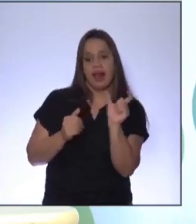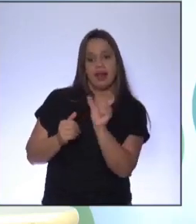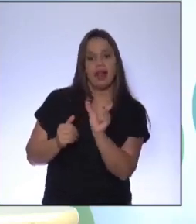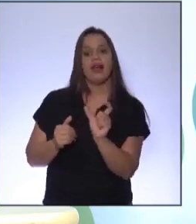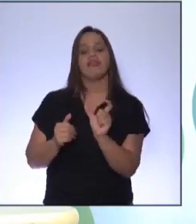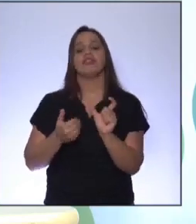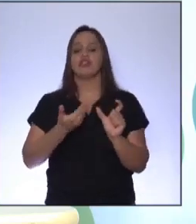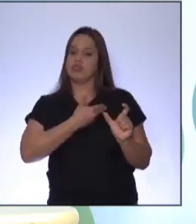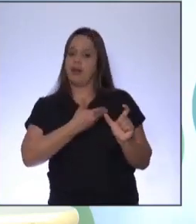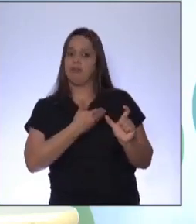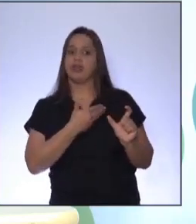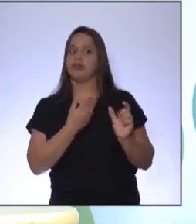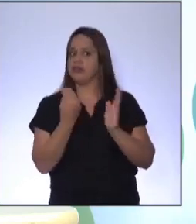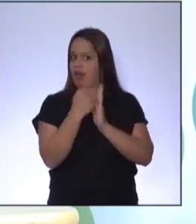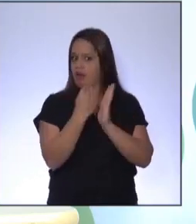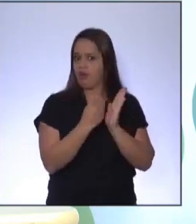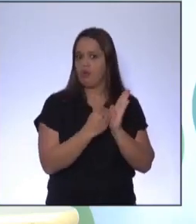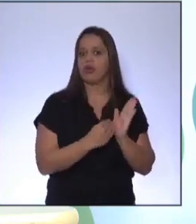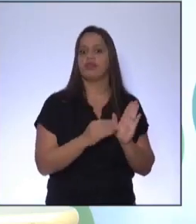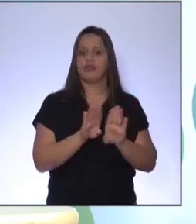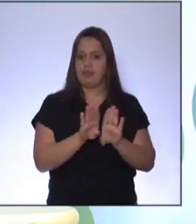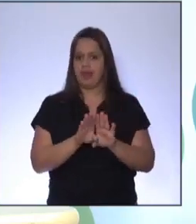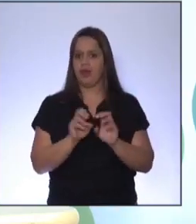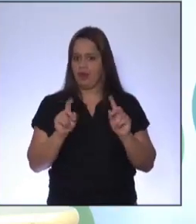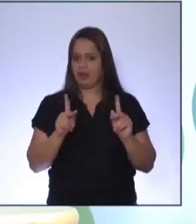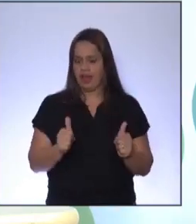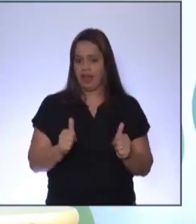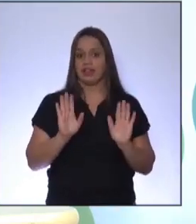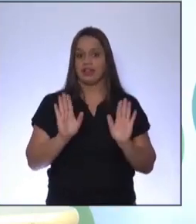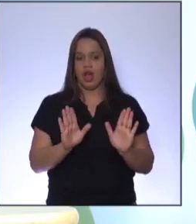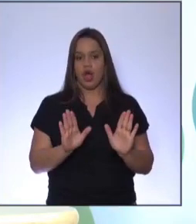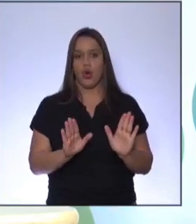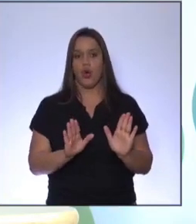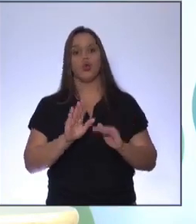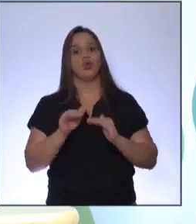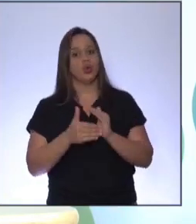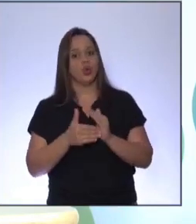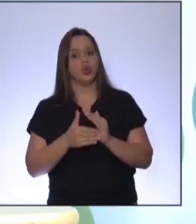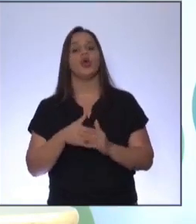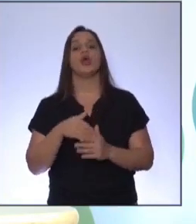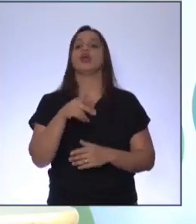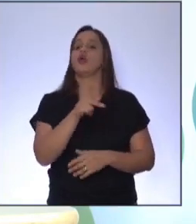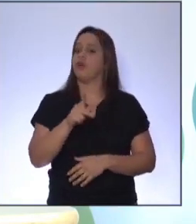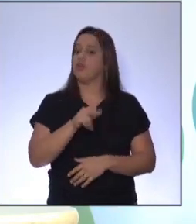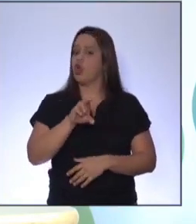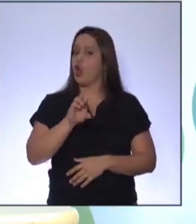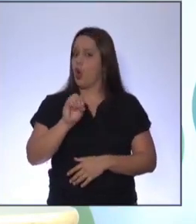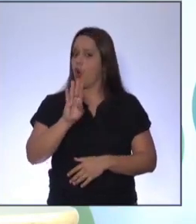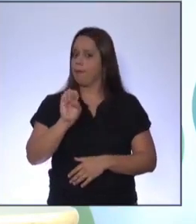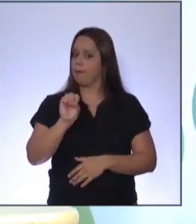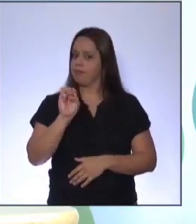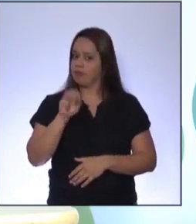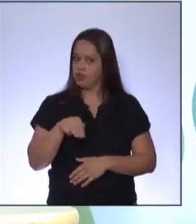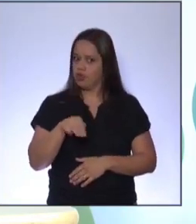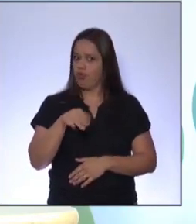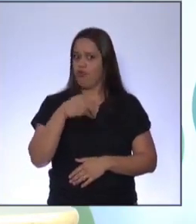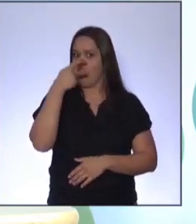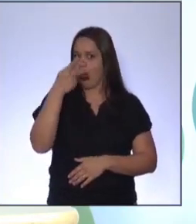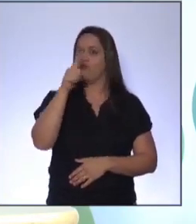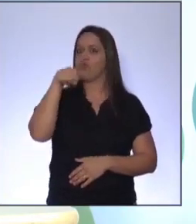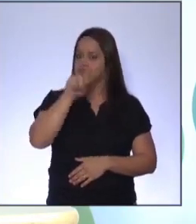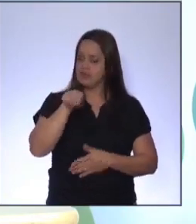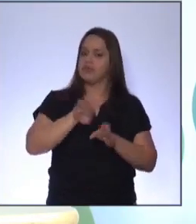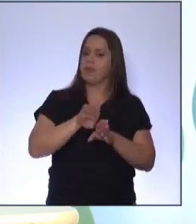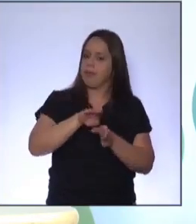estão colocando também. Então, é importante colocar as mesmas palavras que o professor Robson fez. Então, vamos fazer assim.